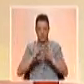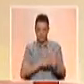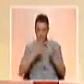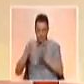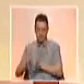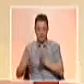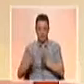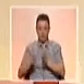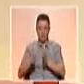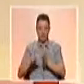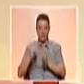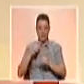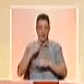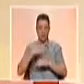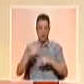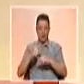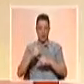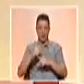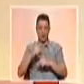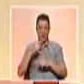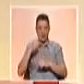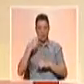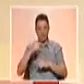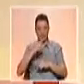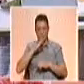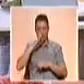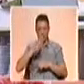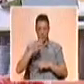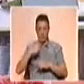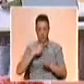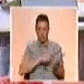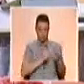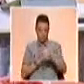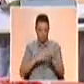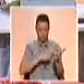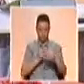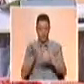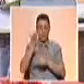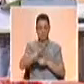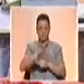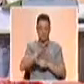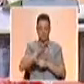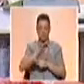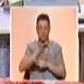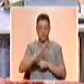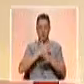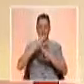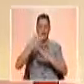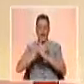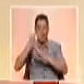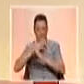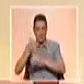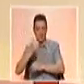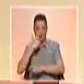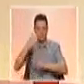uma irrigação mais ecológica. O que é que quer dizer? Quer dizer que eu estou a irrigar, e é um exemplo, por exemplo, o relvado que as pessoas têm